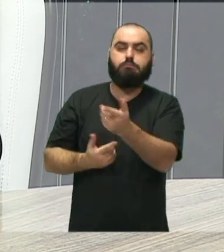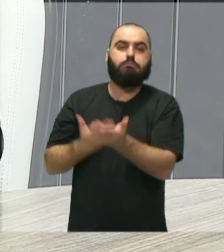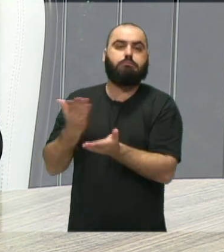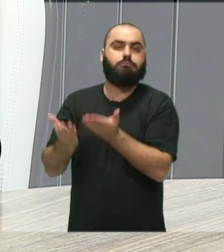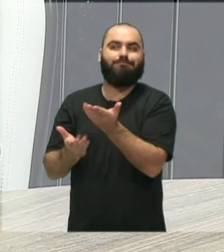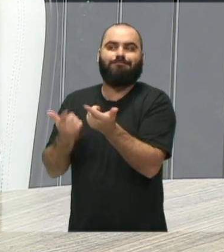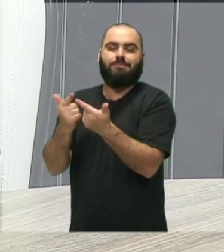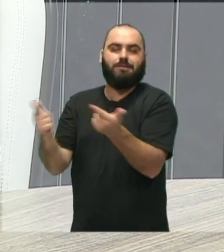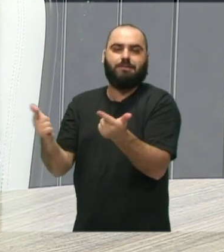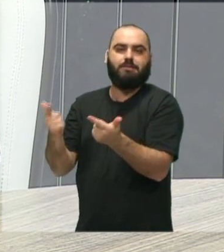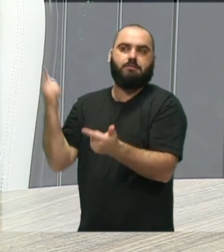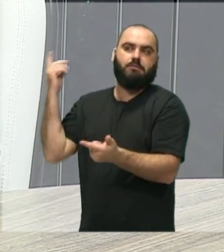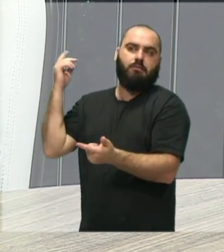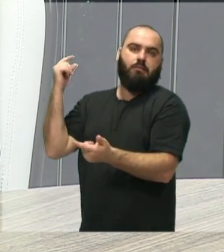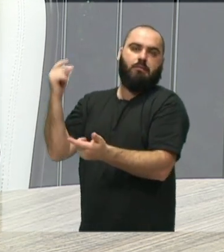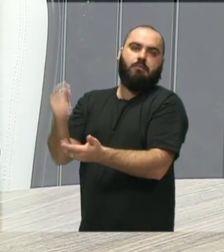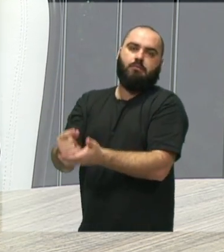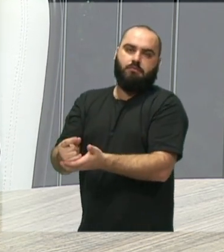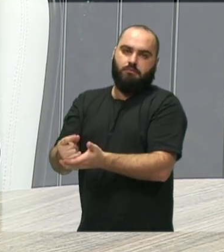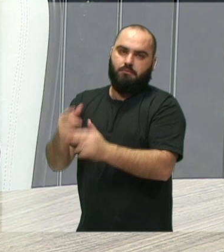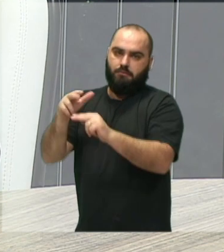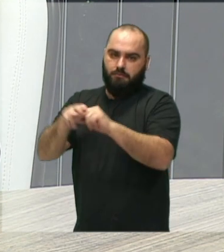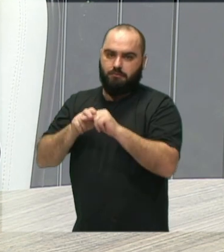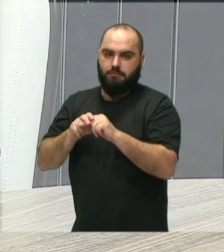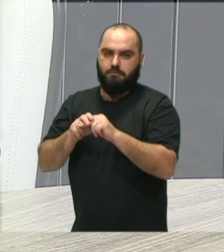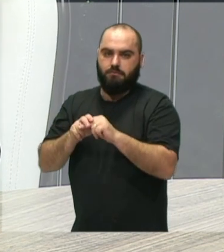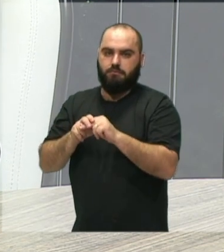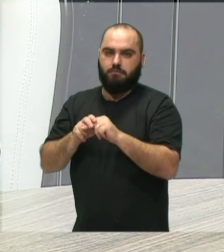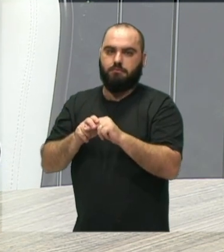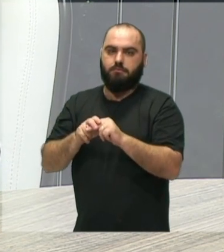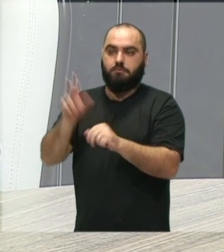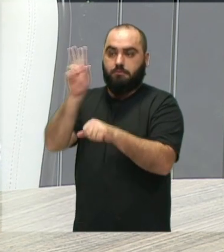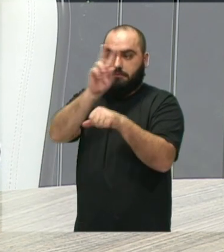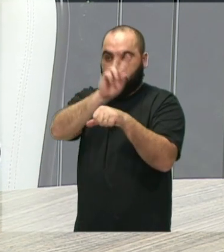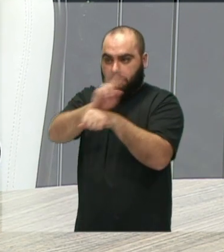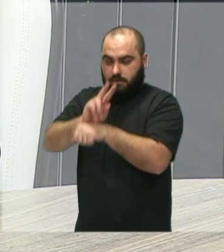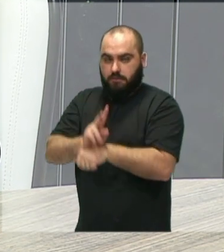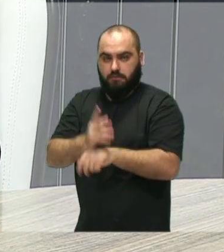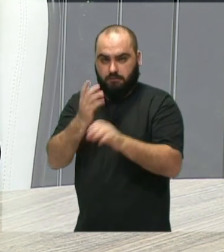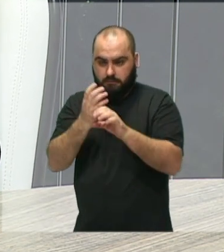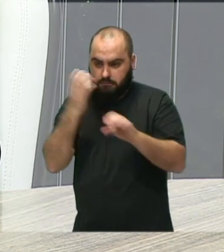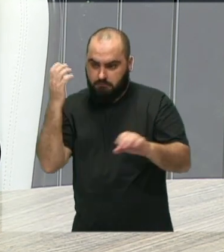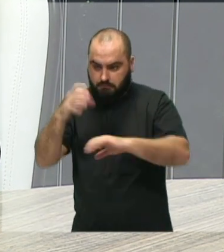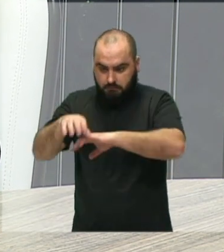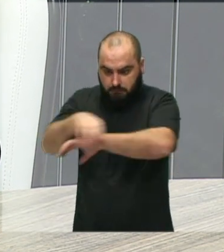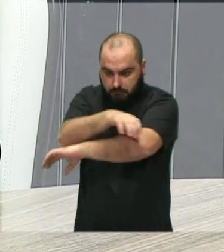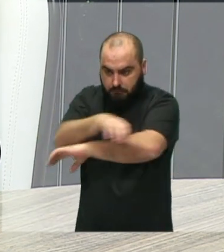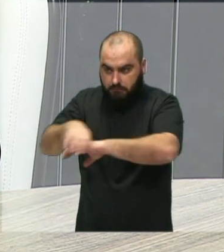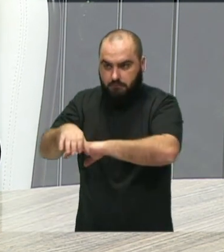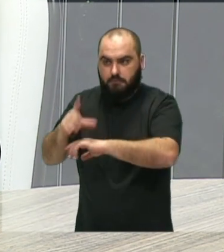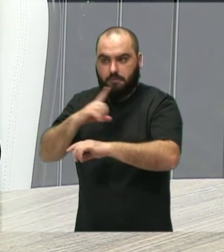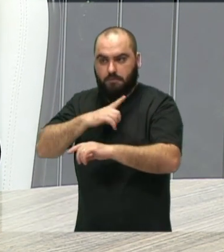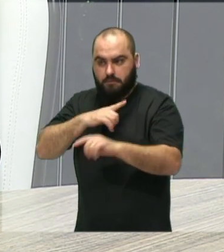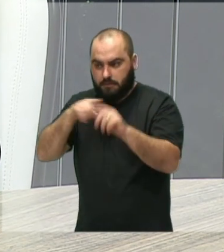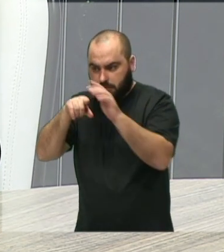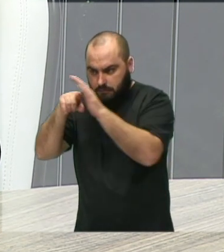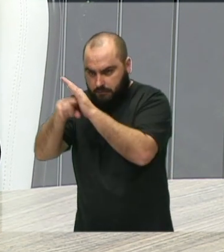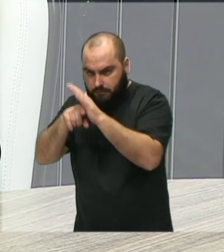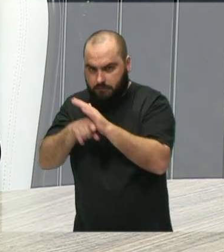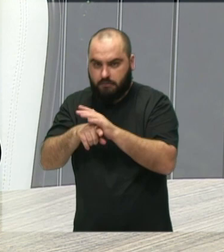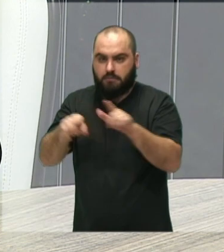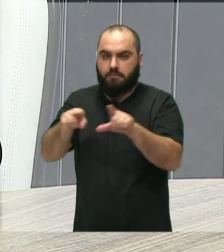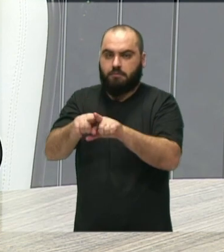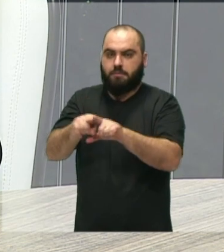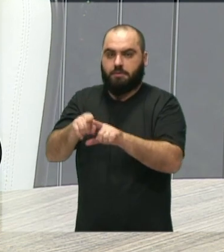então está sendo feito com a supervisão do arqueólogo, né, e com a